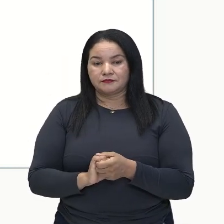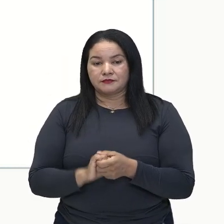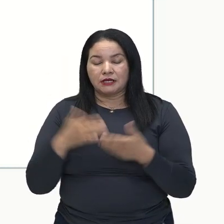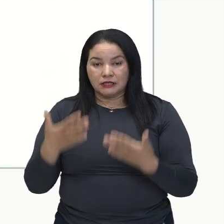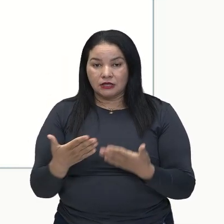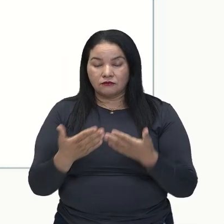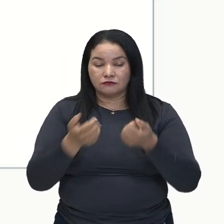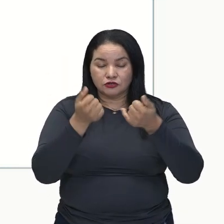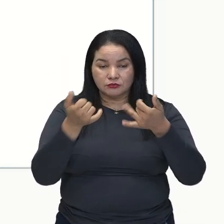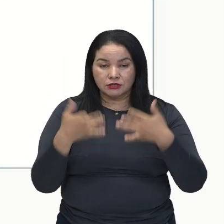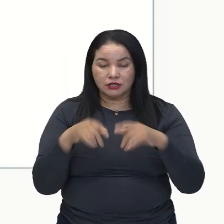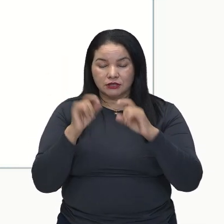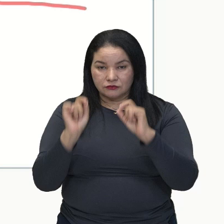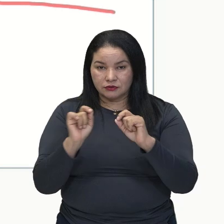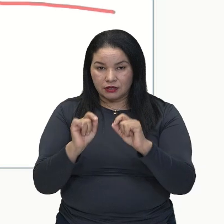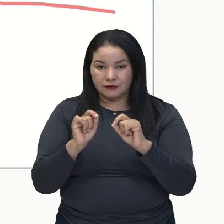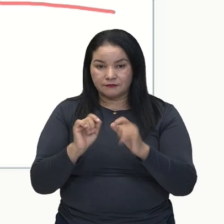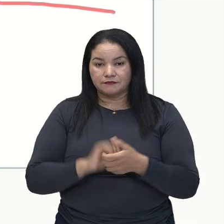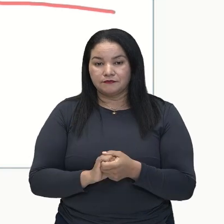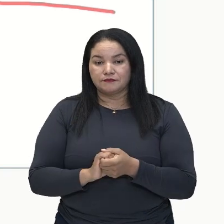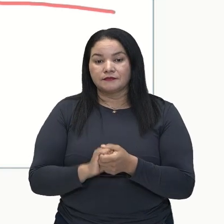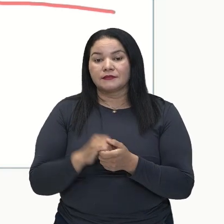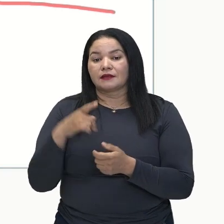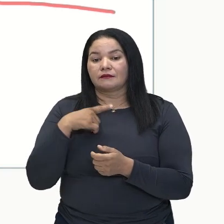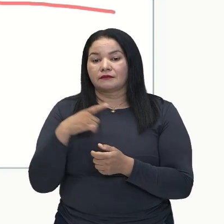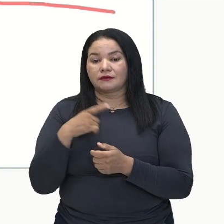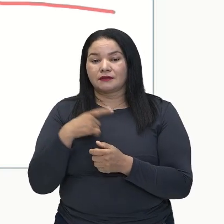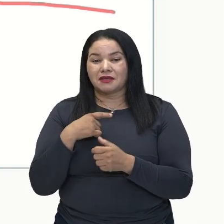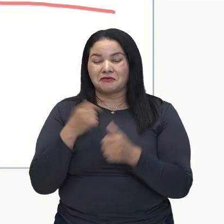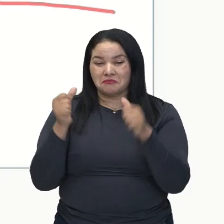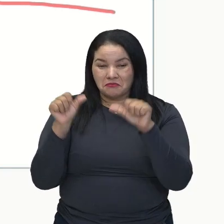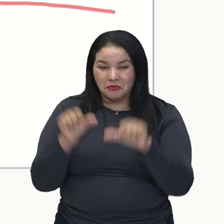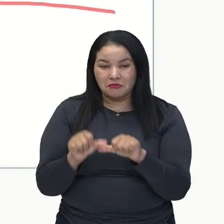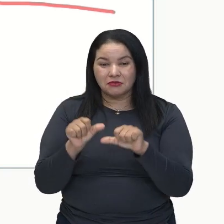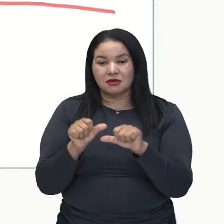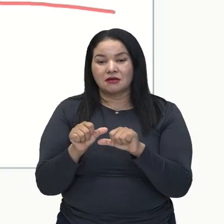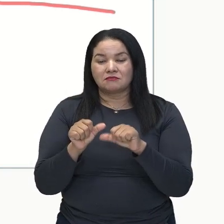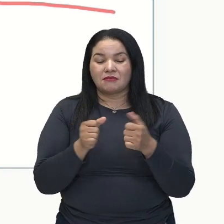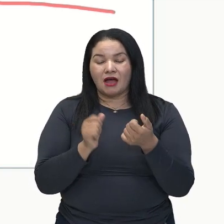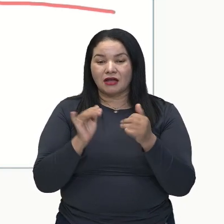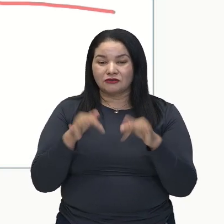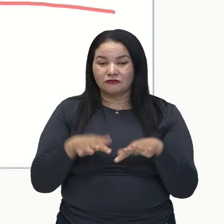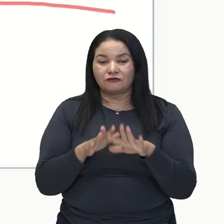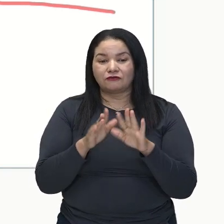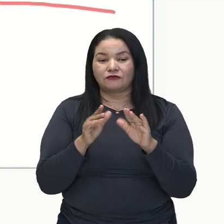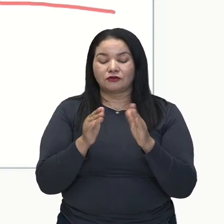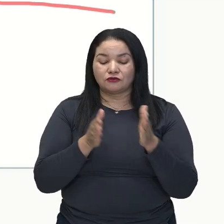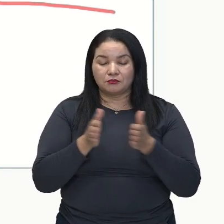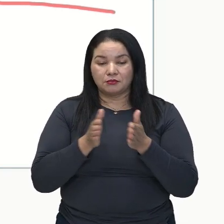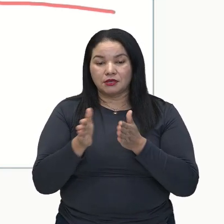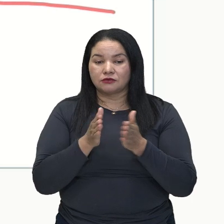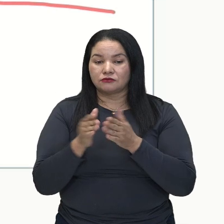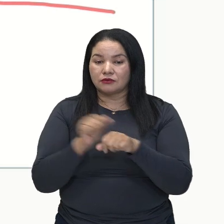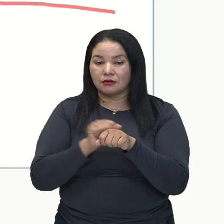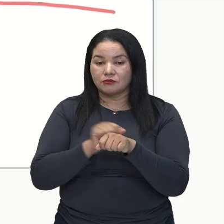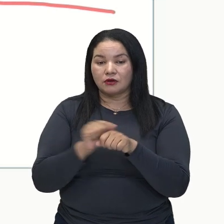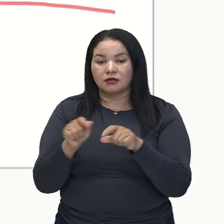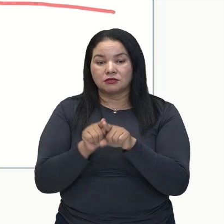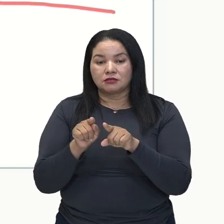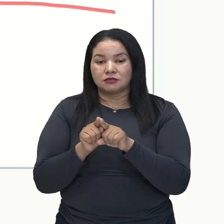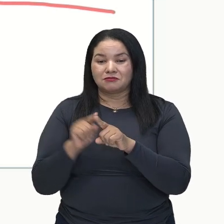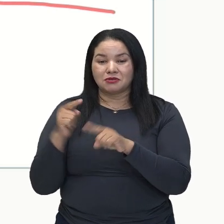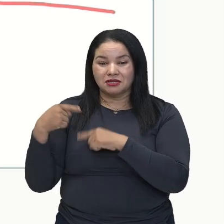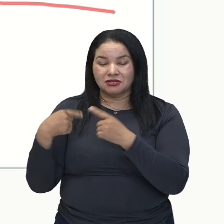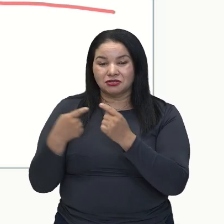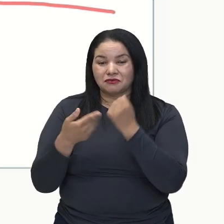alguns elementos, né? Decadência com o fim dos ciclos da borracha, tradições extrativistas, estabelecimento